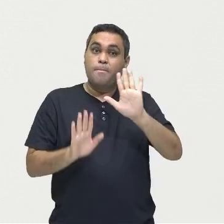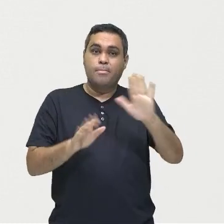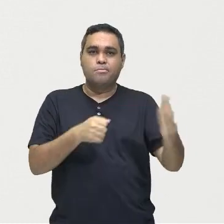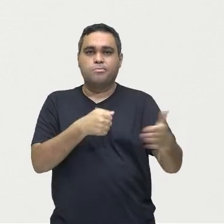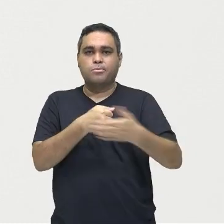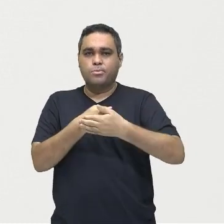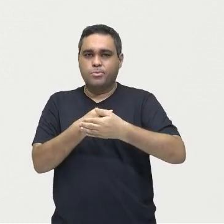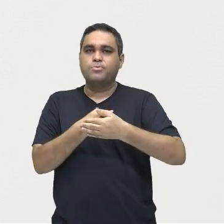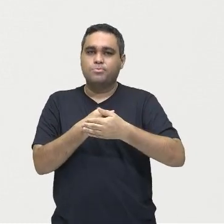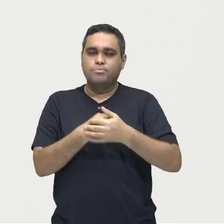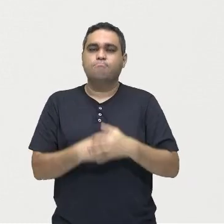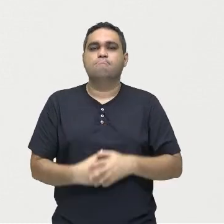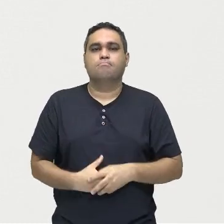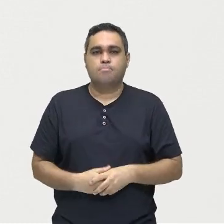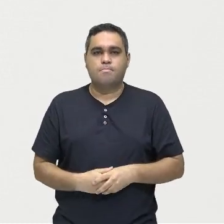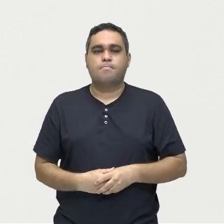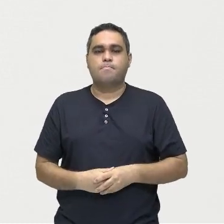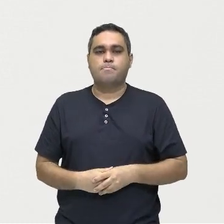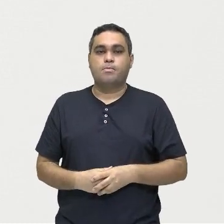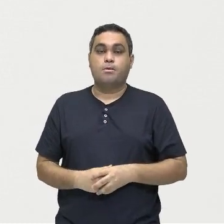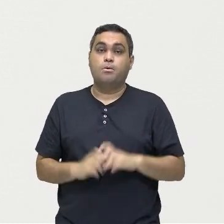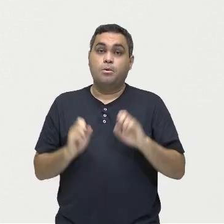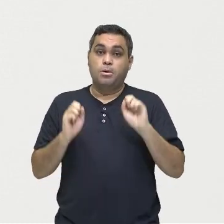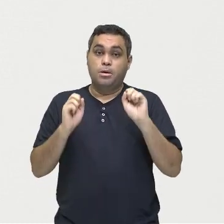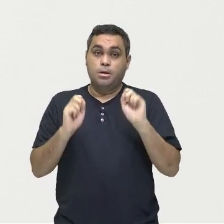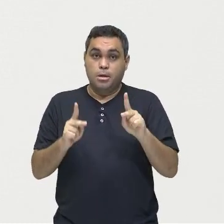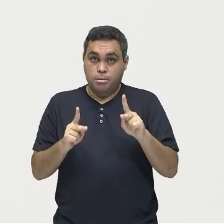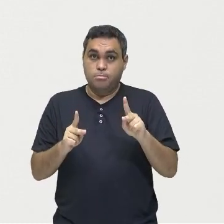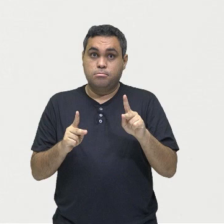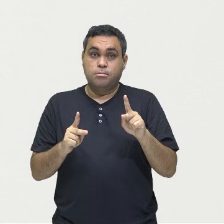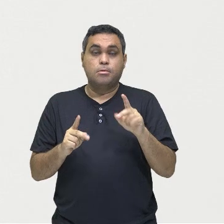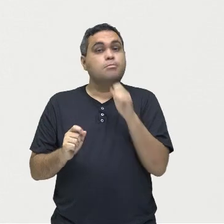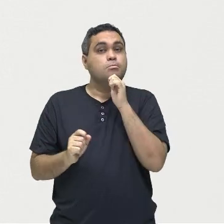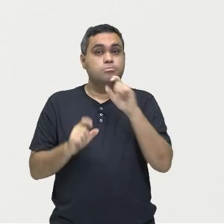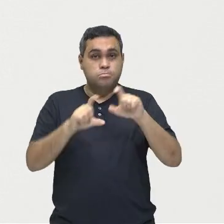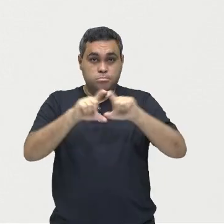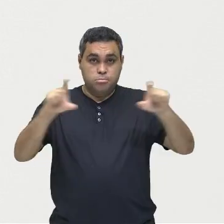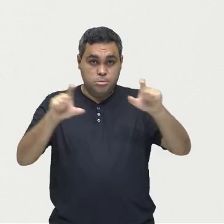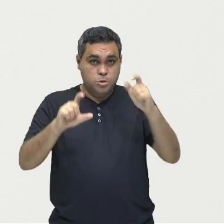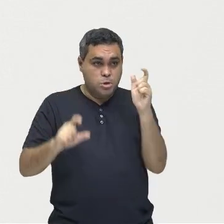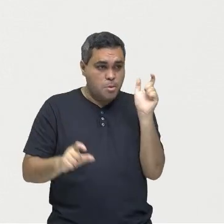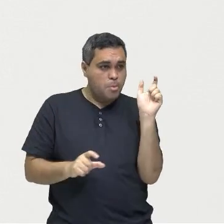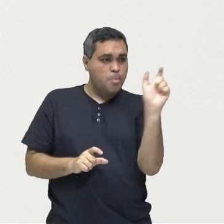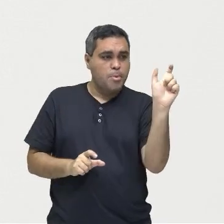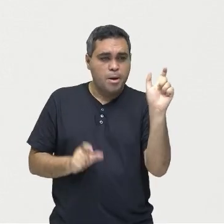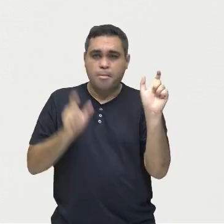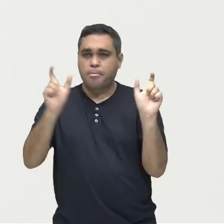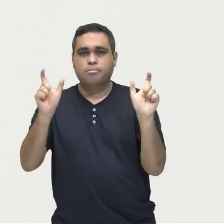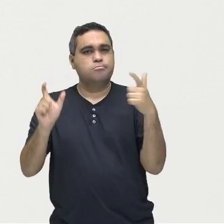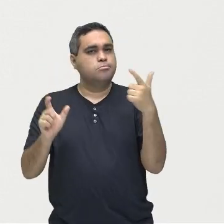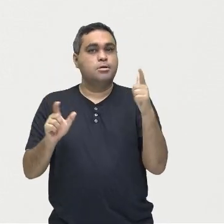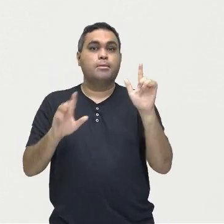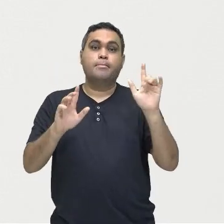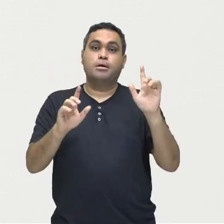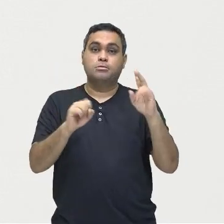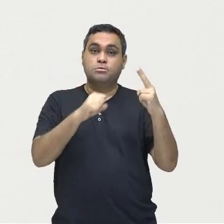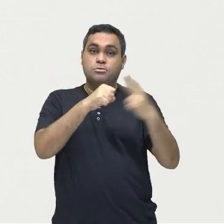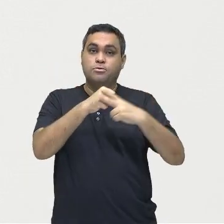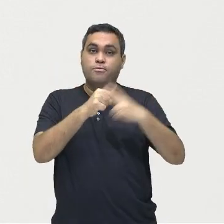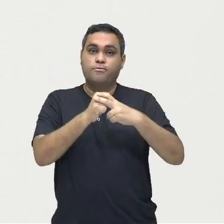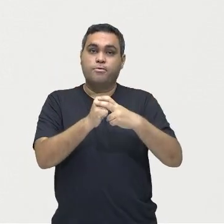nas orações, né? Porque temos mais de uma oração. Eles não estão escritos no texto, mas identificamos pelas